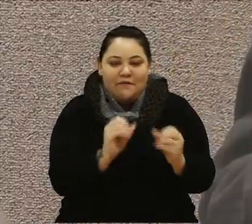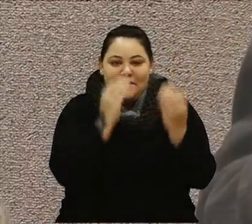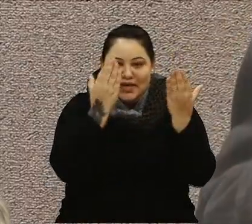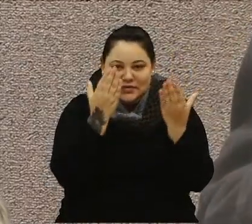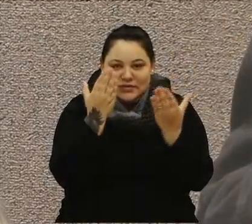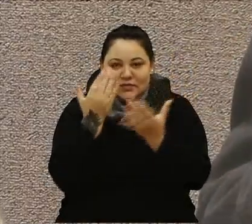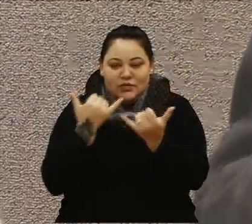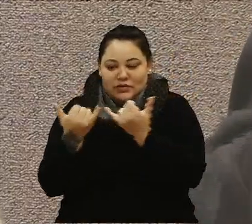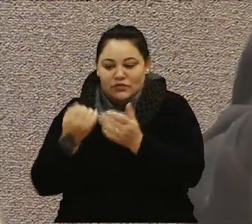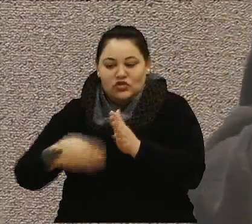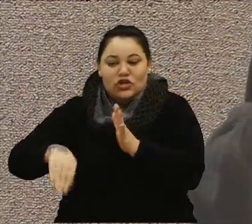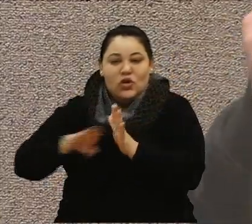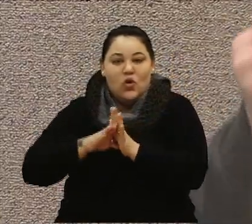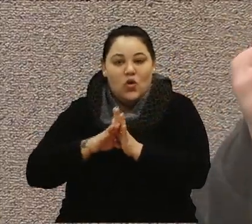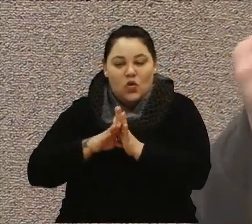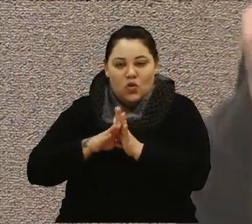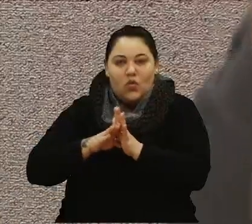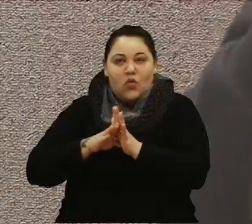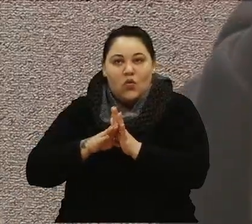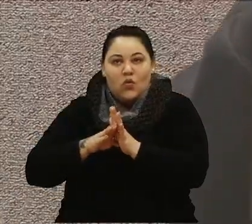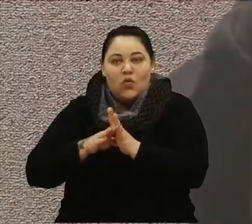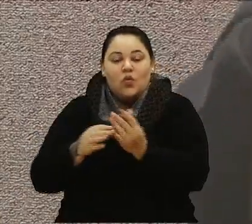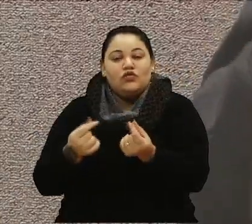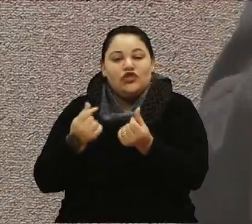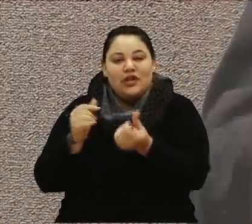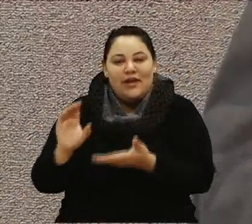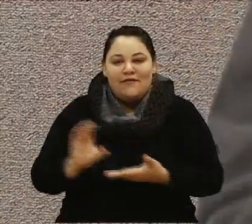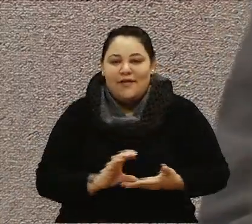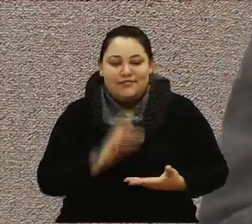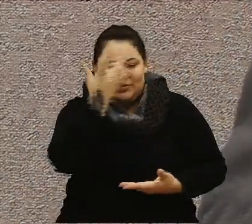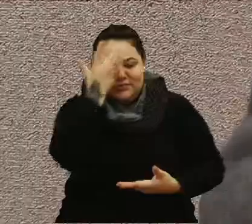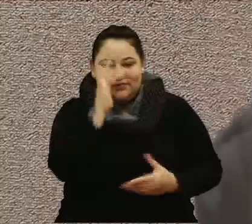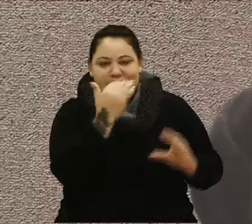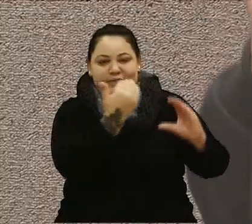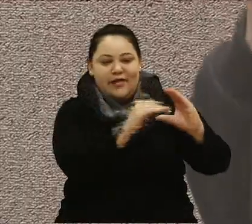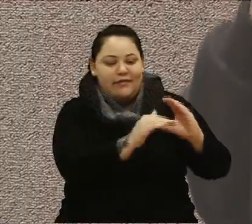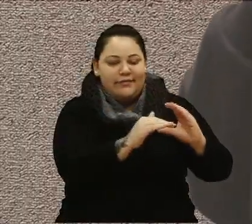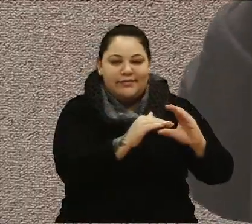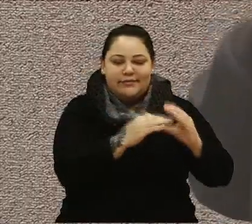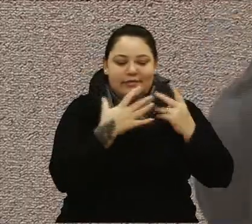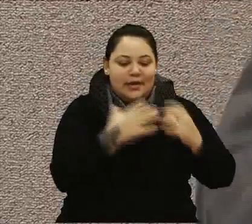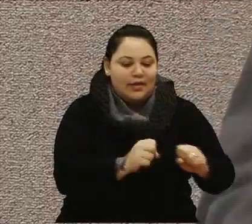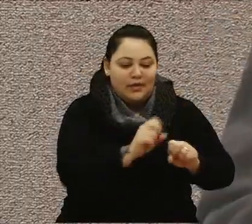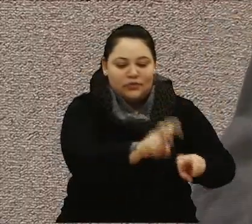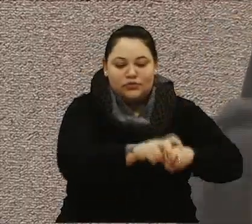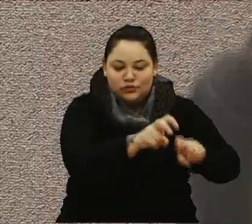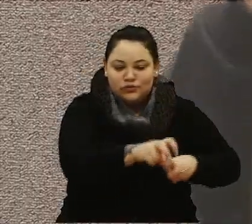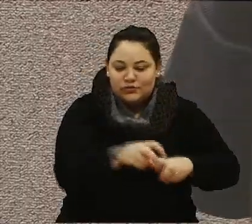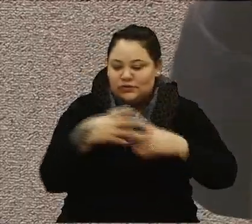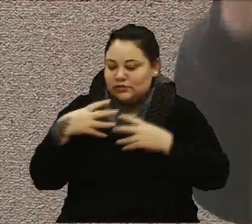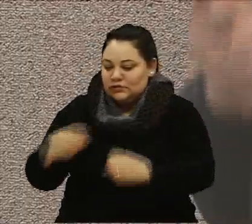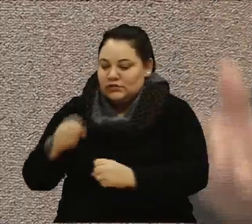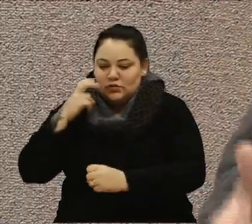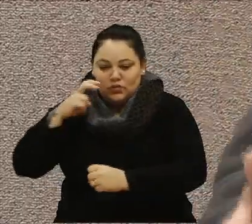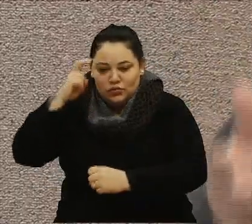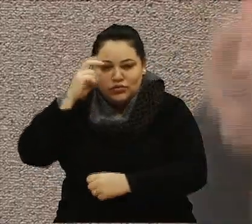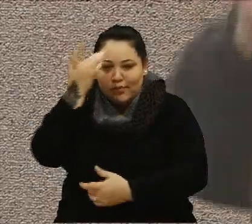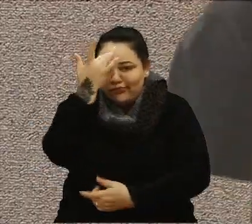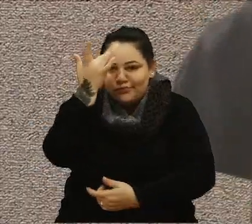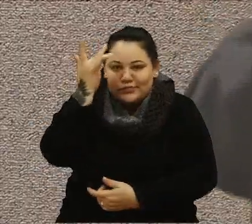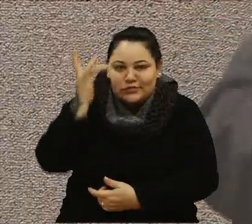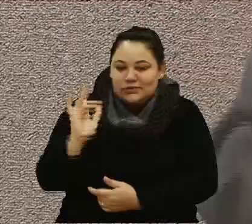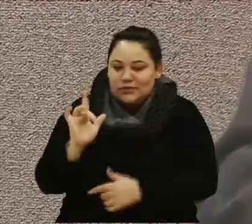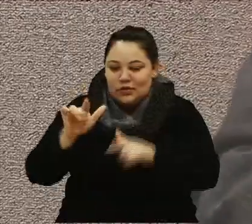a emenda para cá, não sabia se tinha que ir para a Secretaria da Agricultura, se tinha que ir para a Cultura, para onde que tinha que ir a emenda,